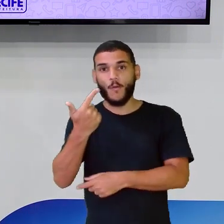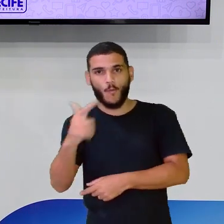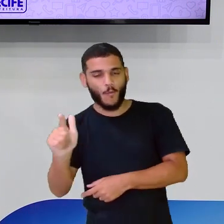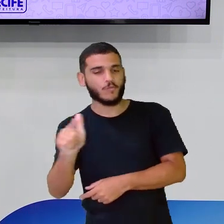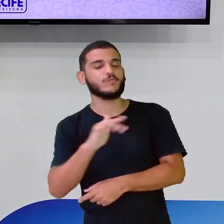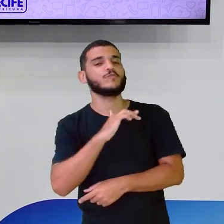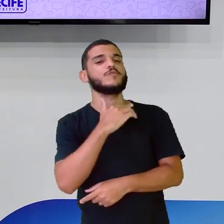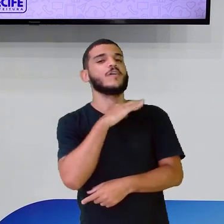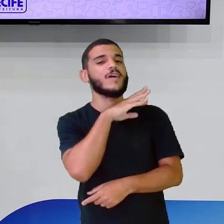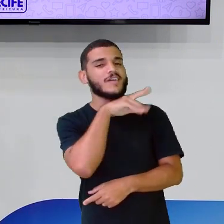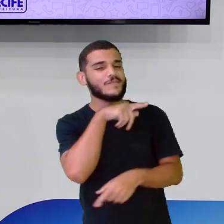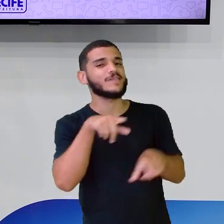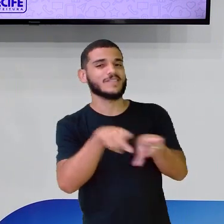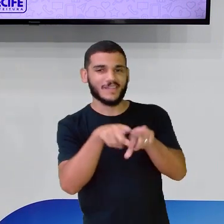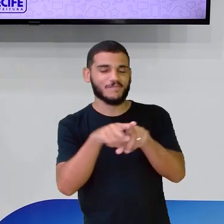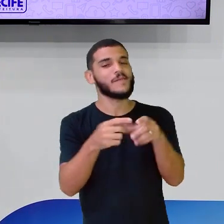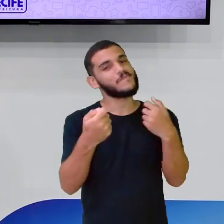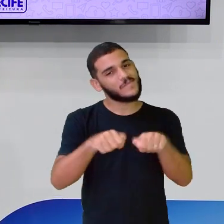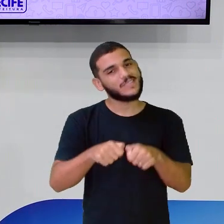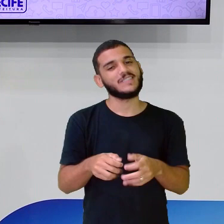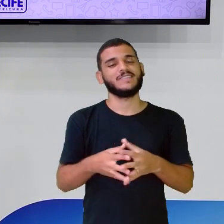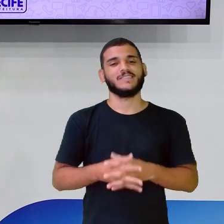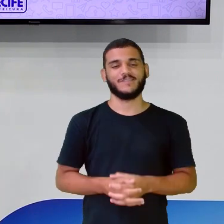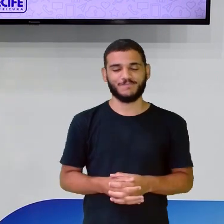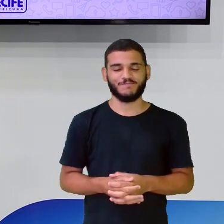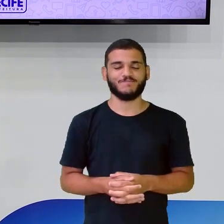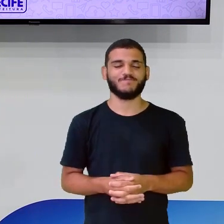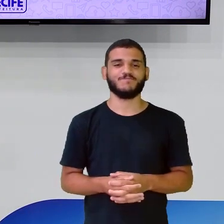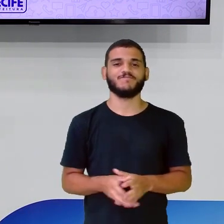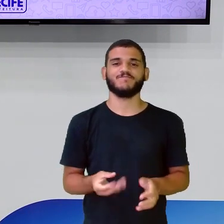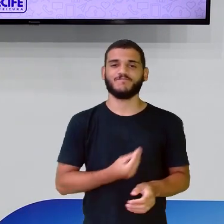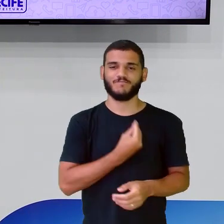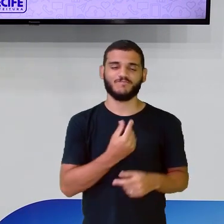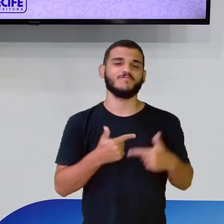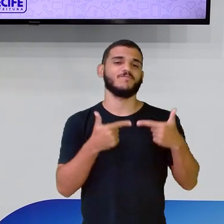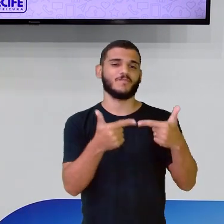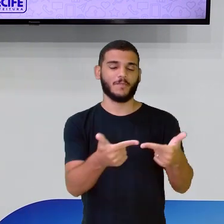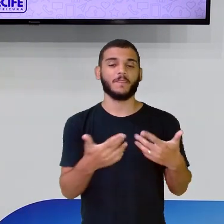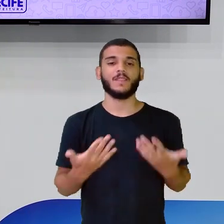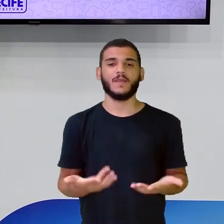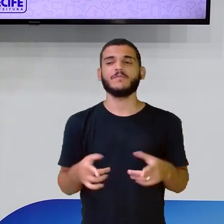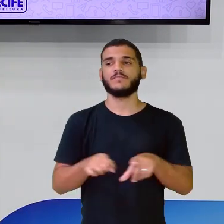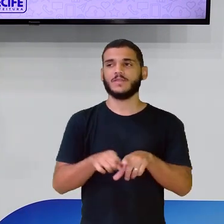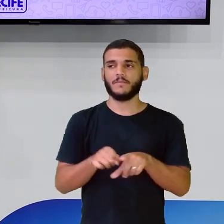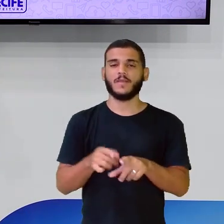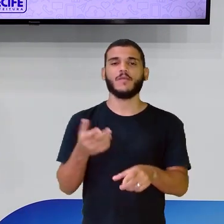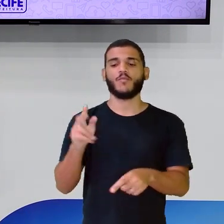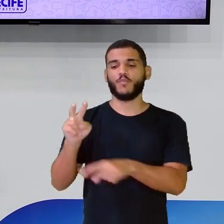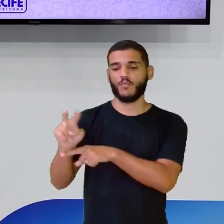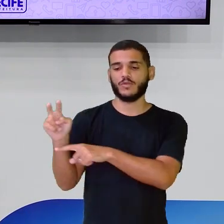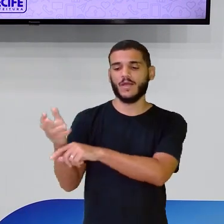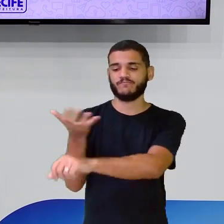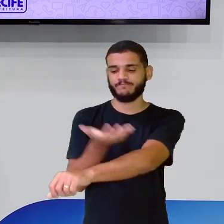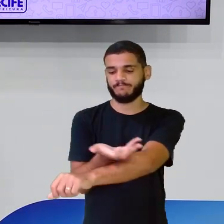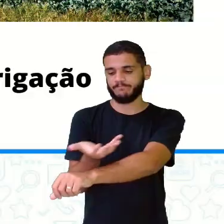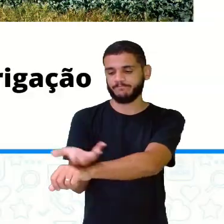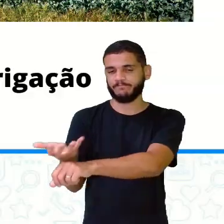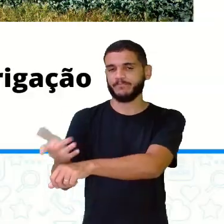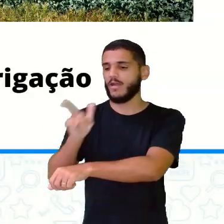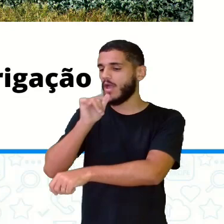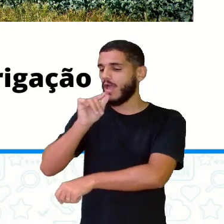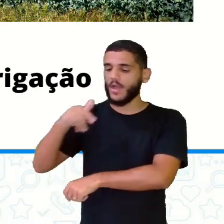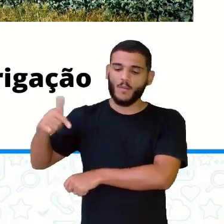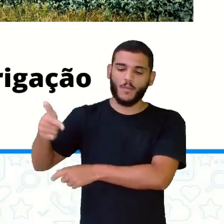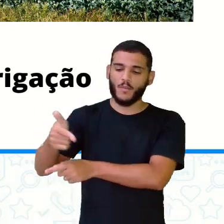vivos precisam de água também para sobreviver. A irrigação, que eu já tinha explicado para vocês,